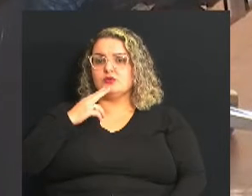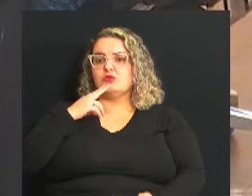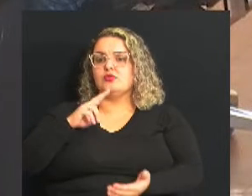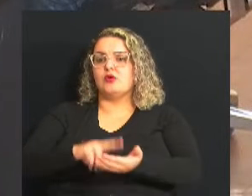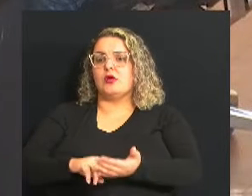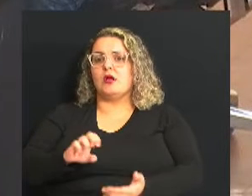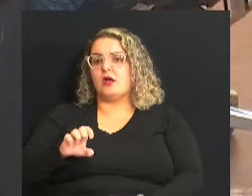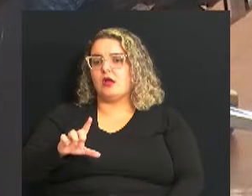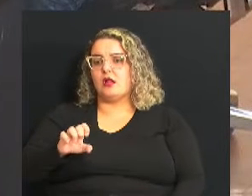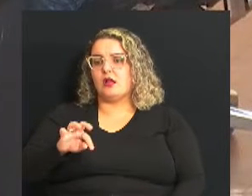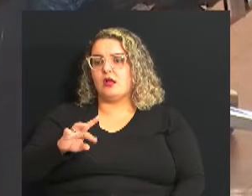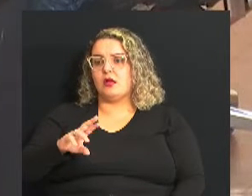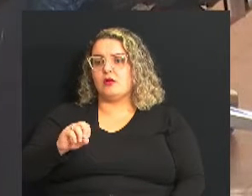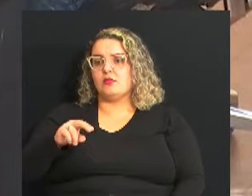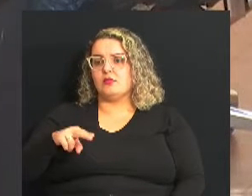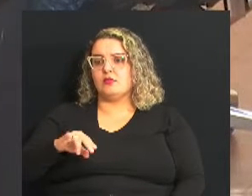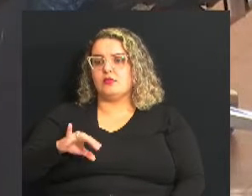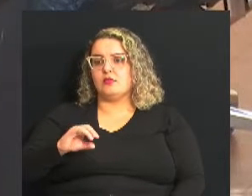de e-mail.